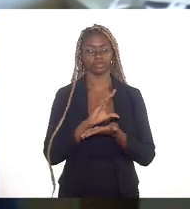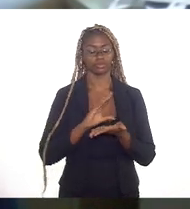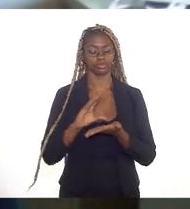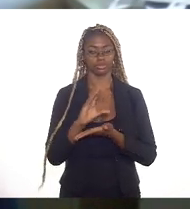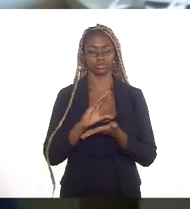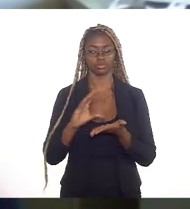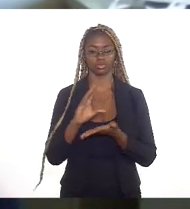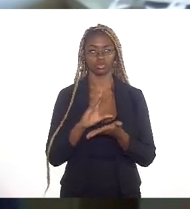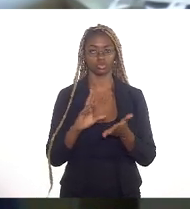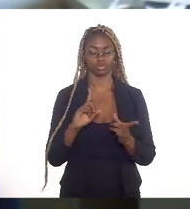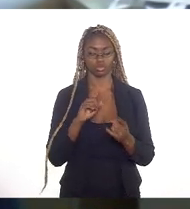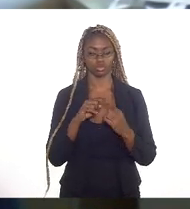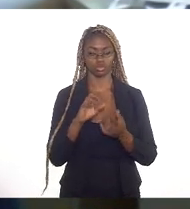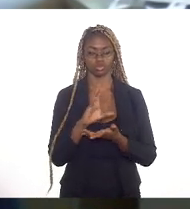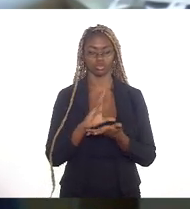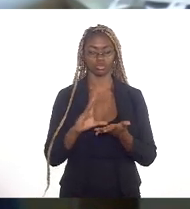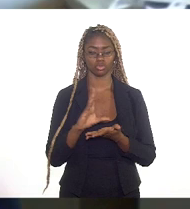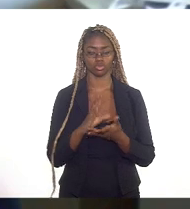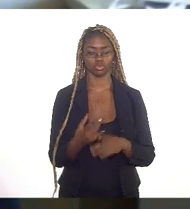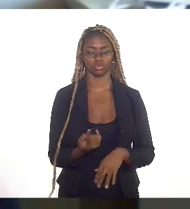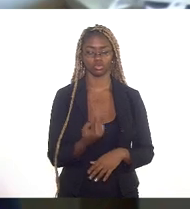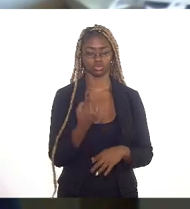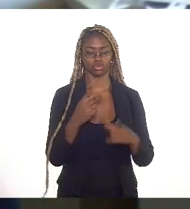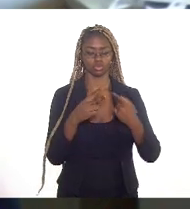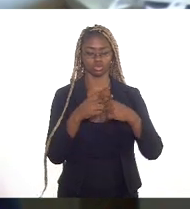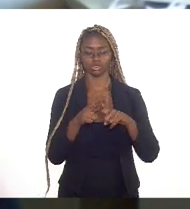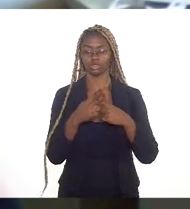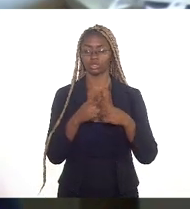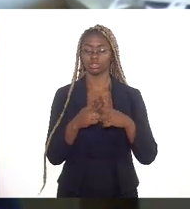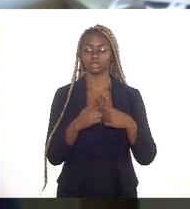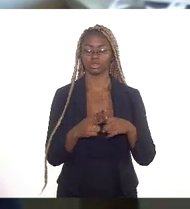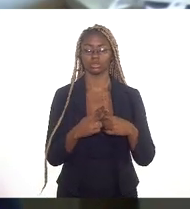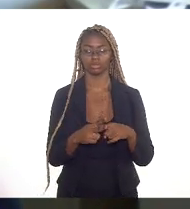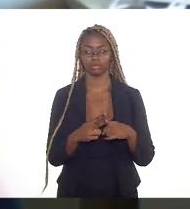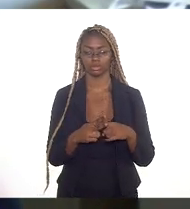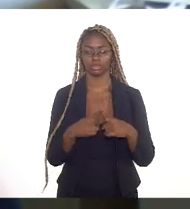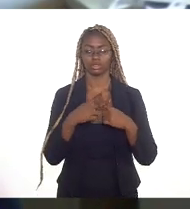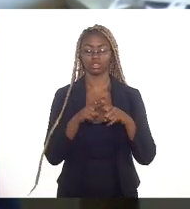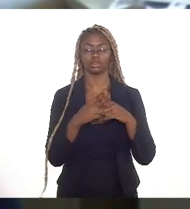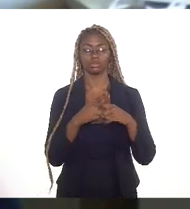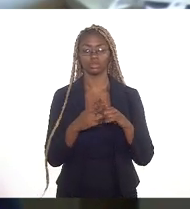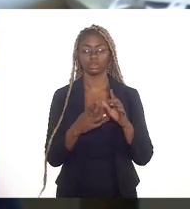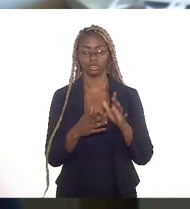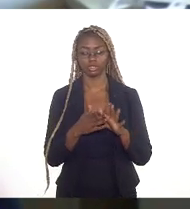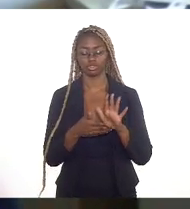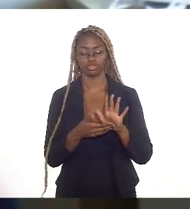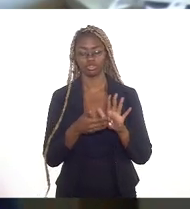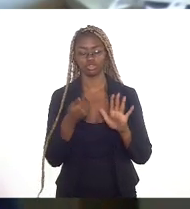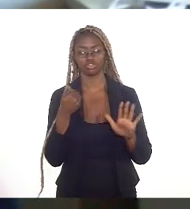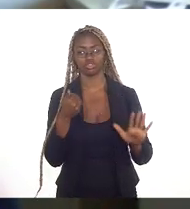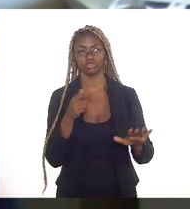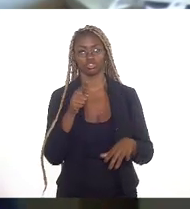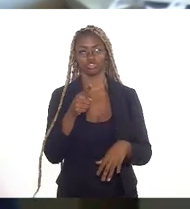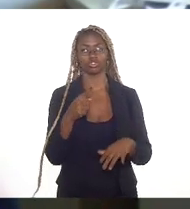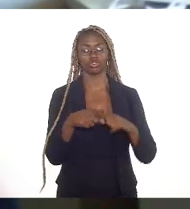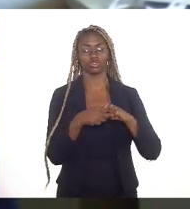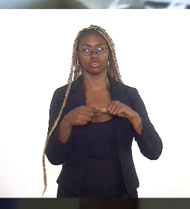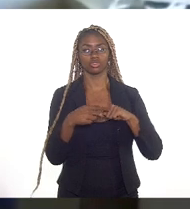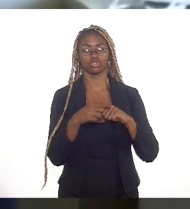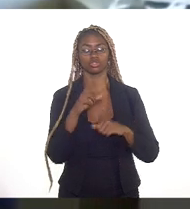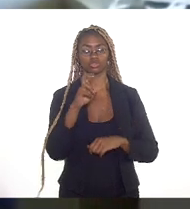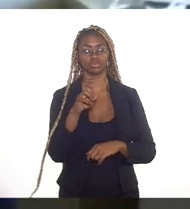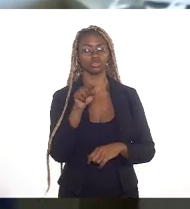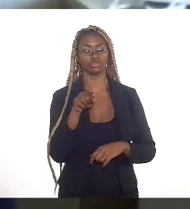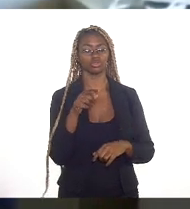constitucionalidade com uma única emenda, que é a emenda supressiva ao disposto no artigo 5º do